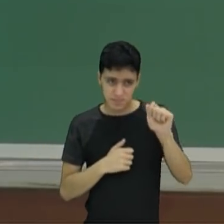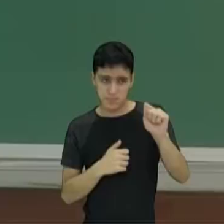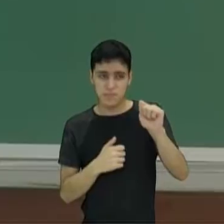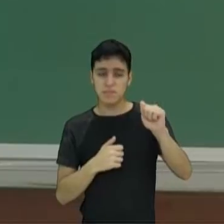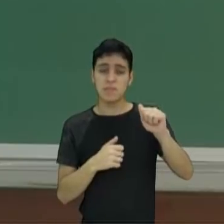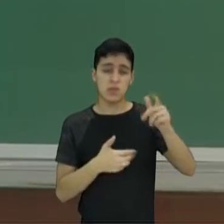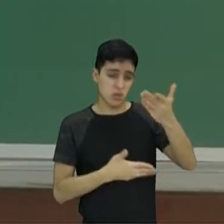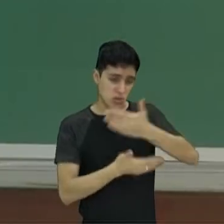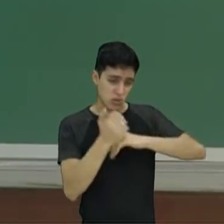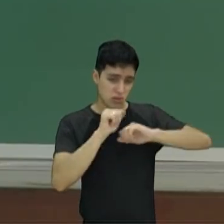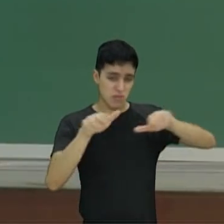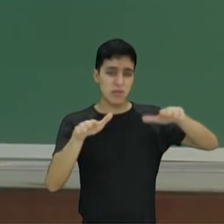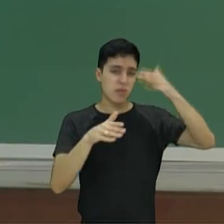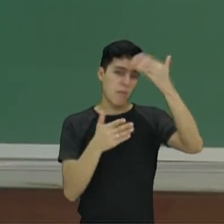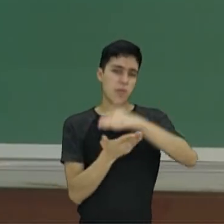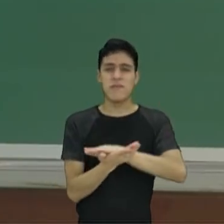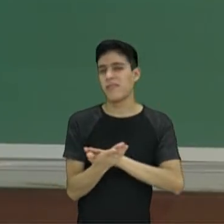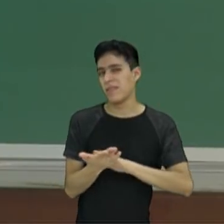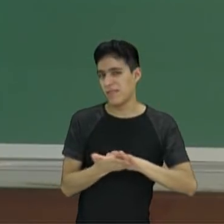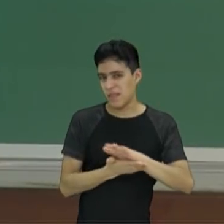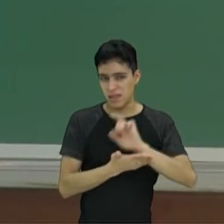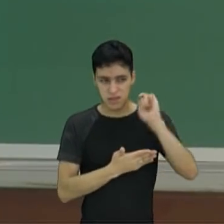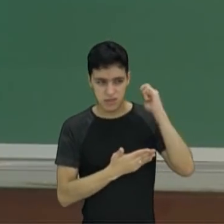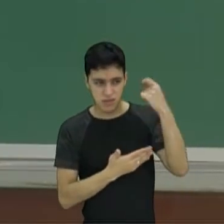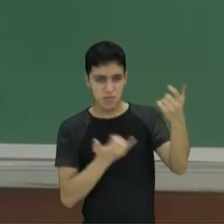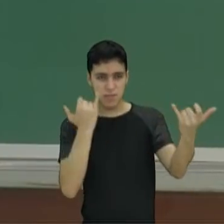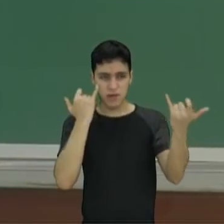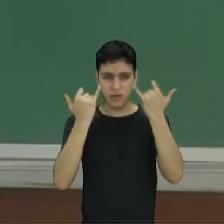o compartilhamento não prova nada sobre a notícia.